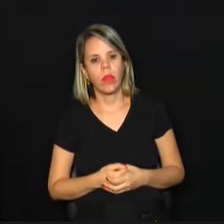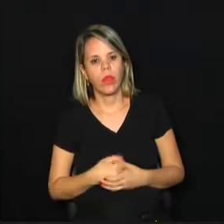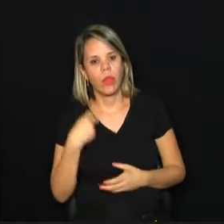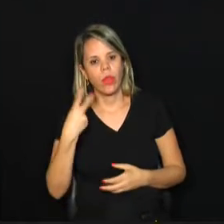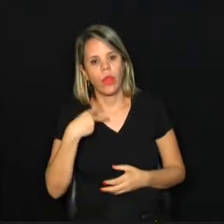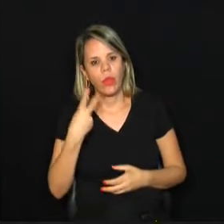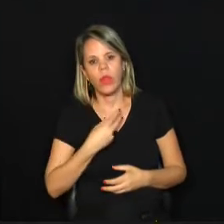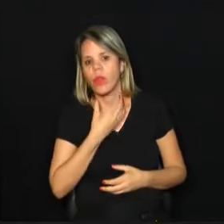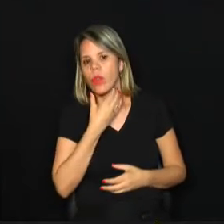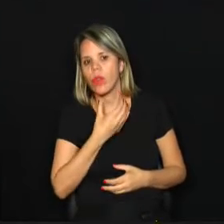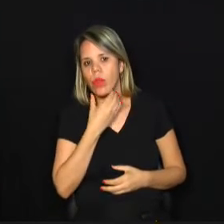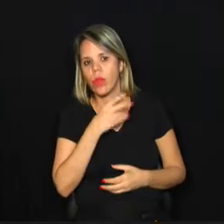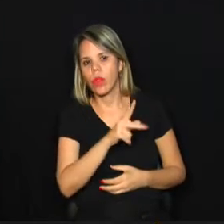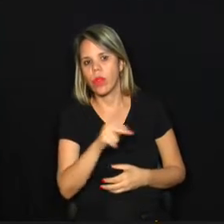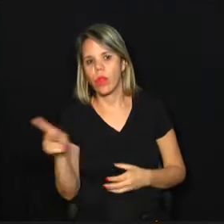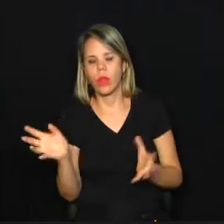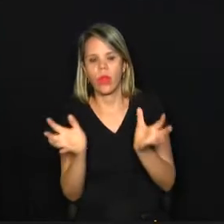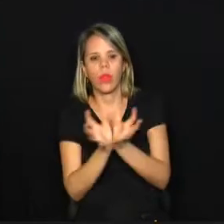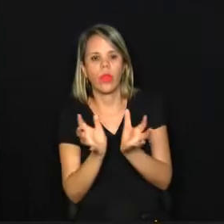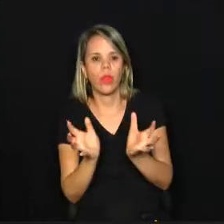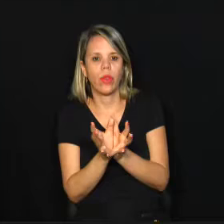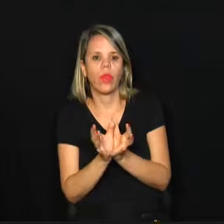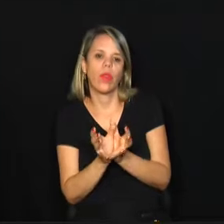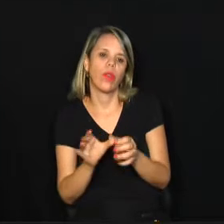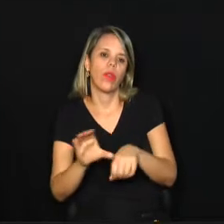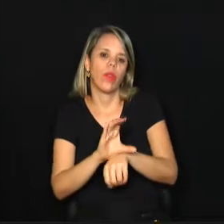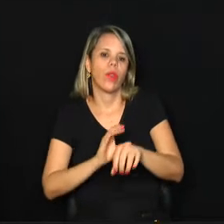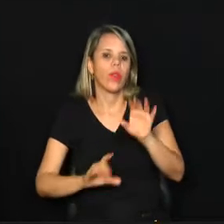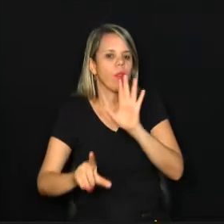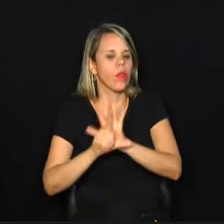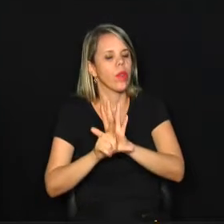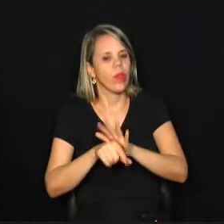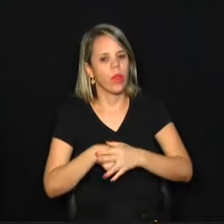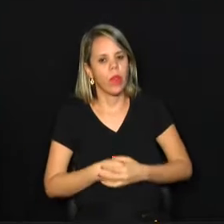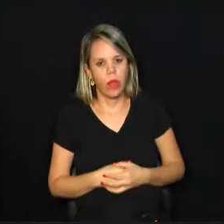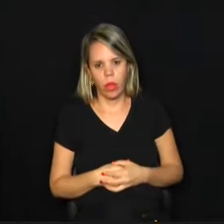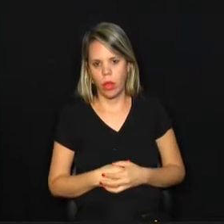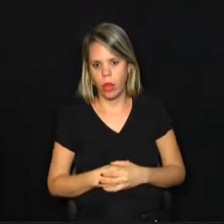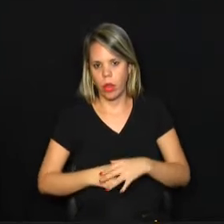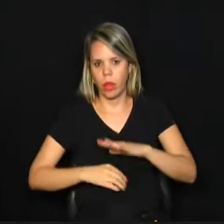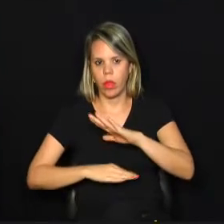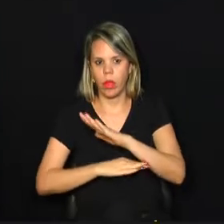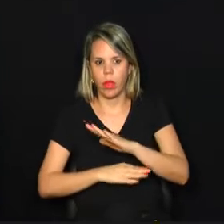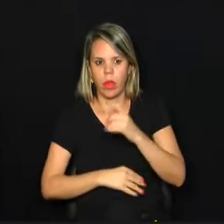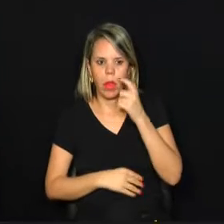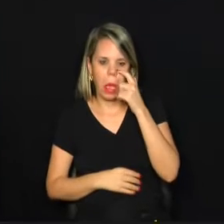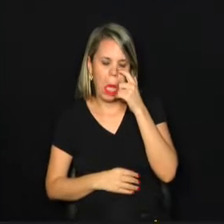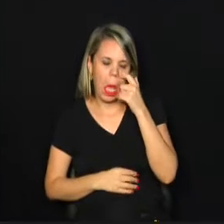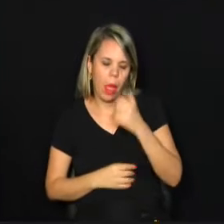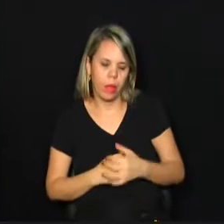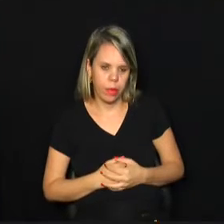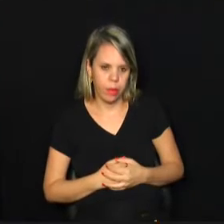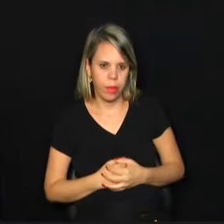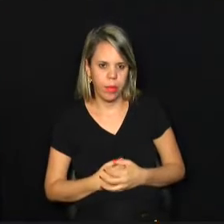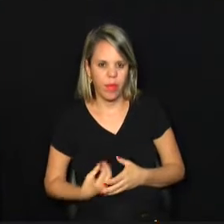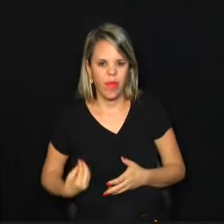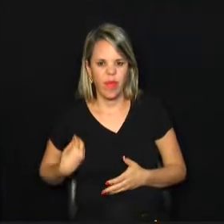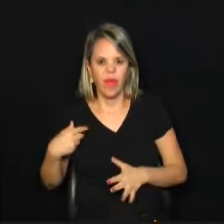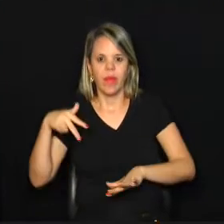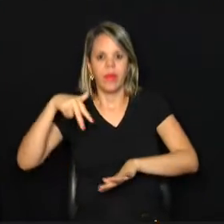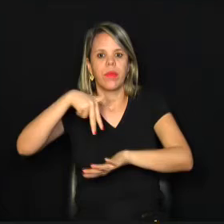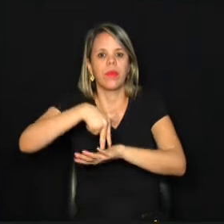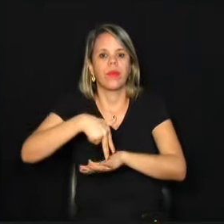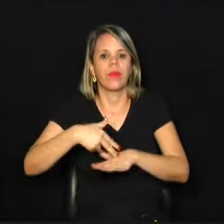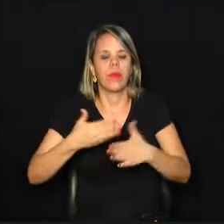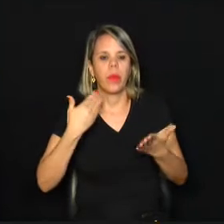vereador Carmo Luiz, presidente da Comissão de Constituição e Legalidade da Câmara dos Vereadores. Estamos aqui hoje para discutir